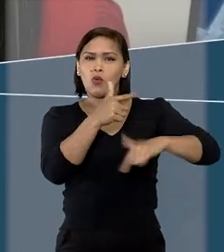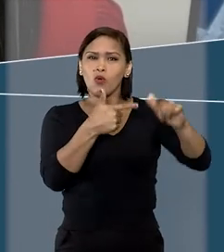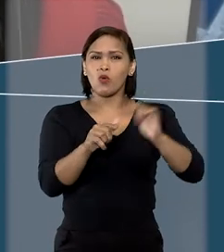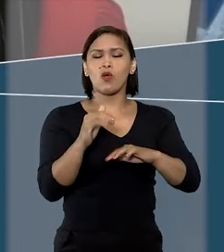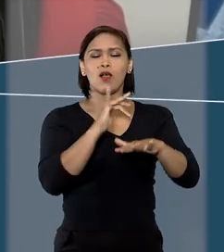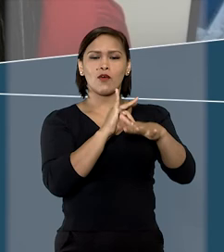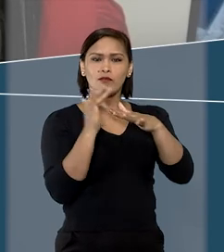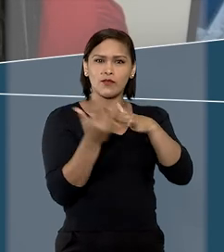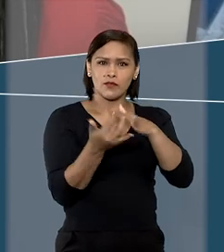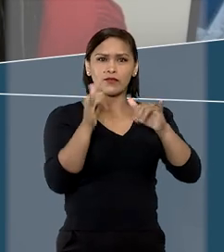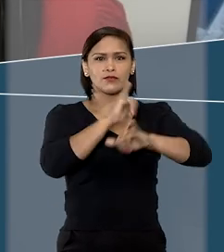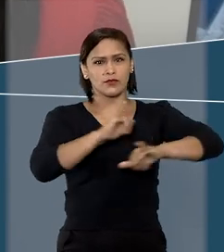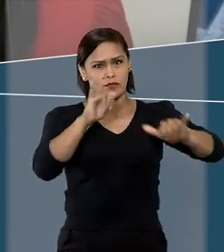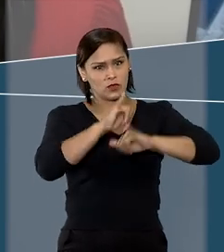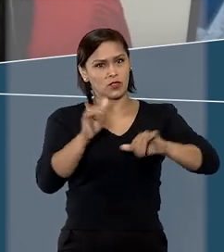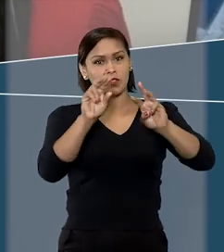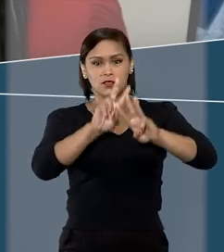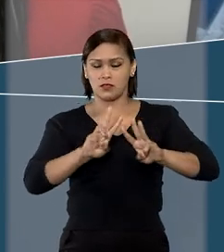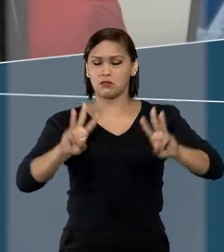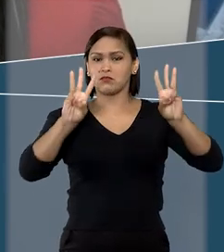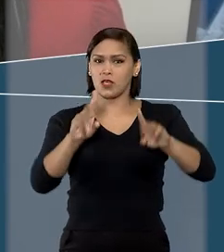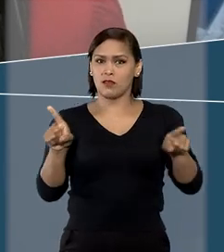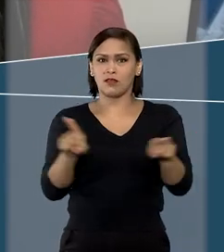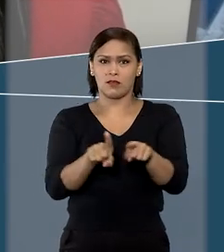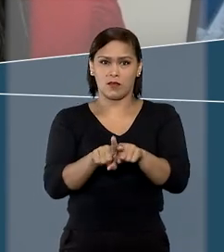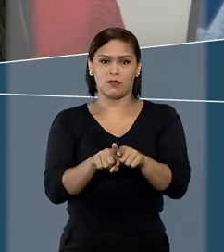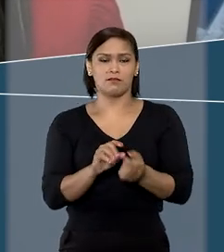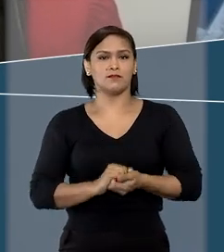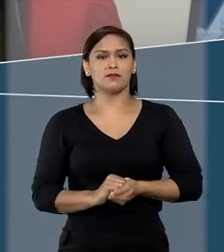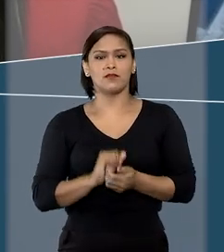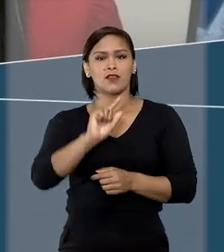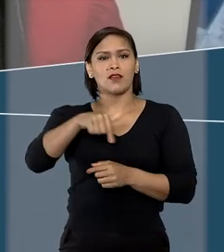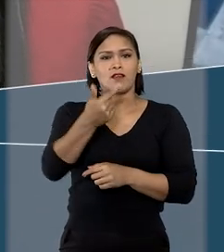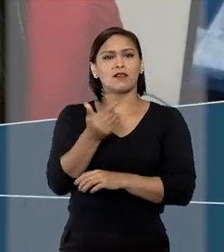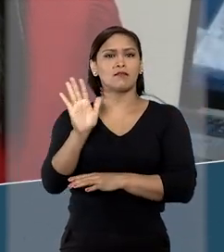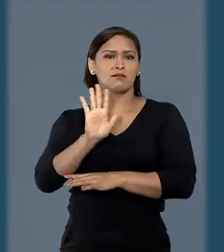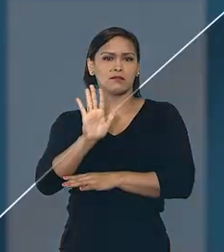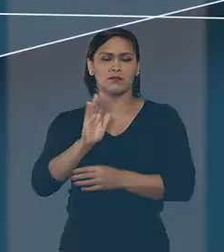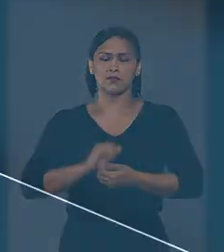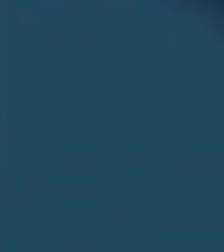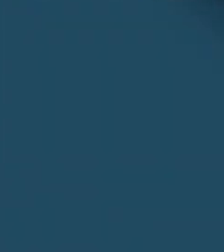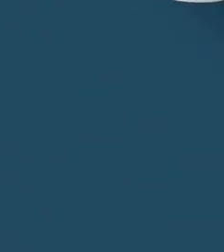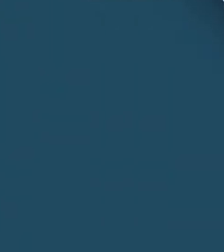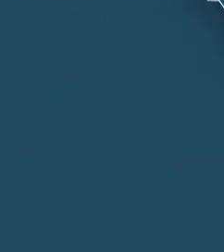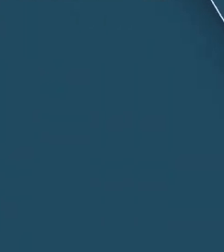confere outras notícias no site do STJ e nas nossas redes sociais. Até a próxima!